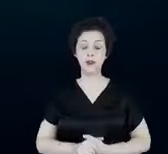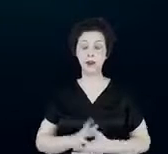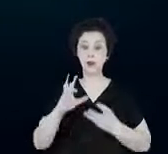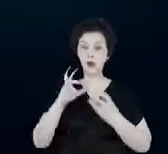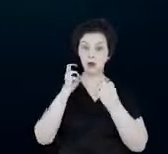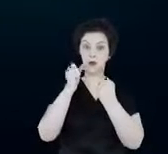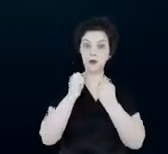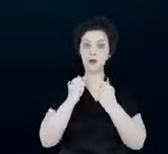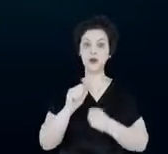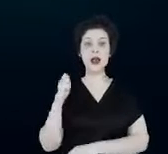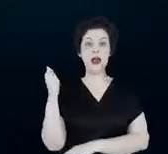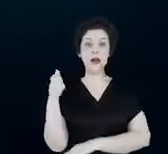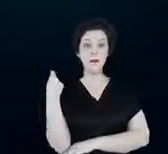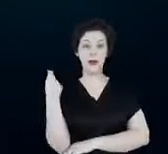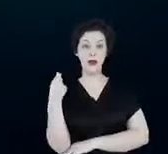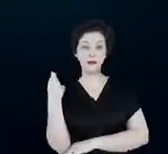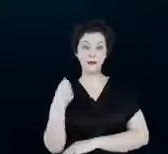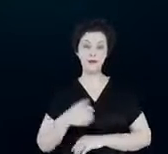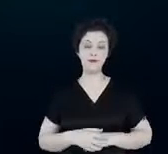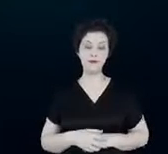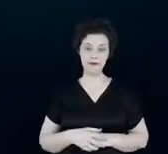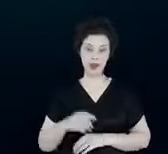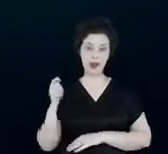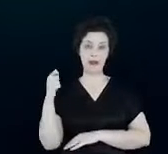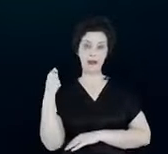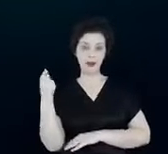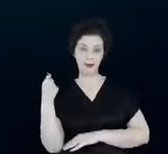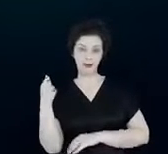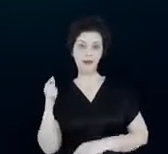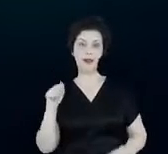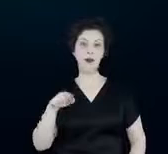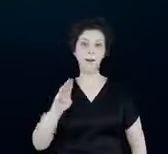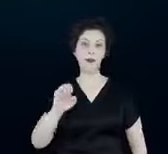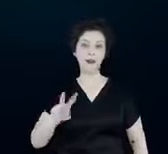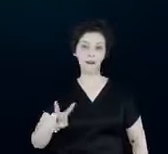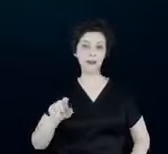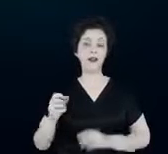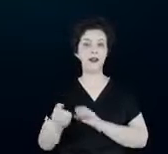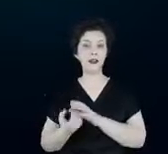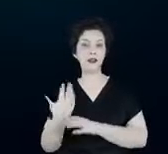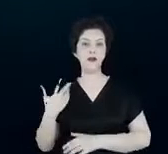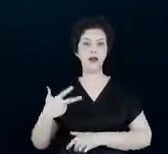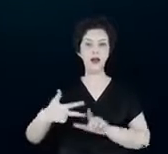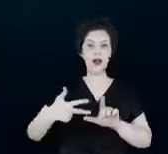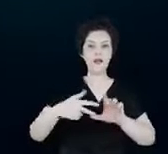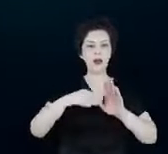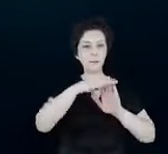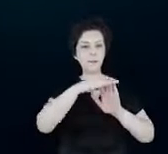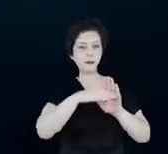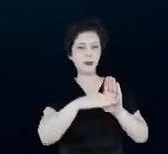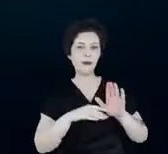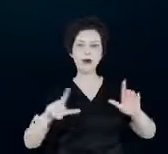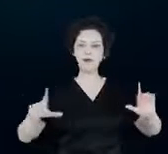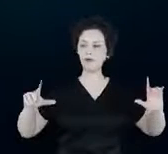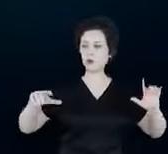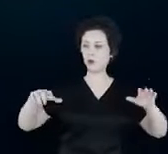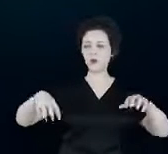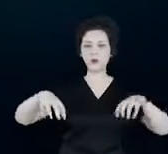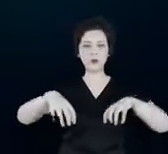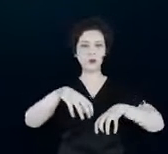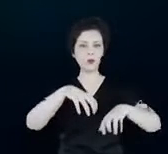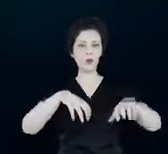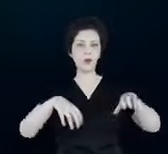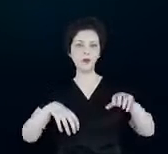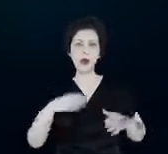foi um breve né então Ambev durante uma pandemia ela que ou as lives ela roteirizou fez cenário ela parou de